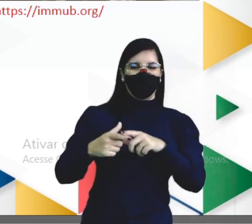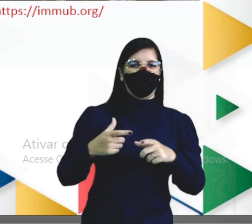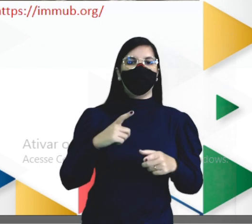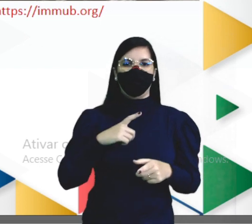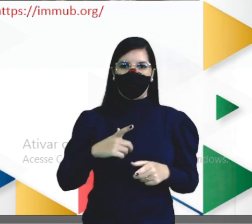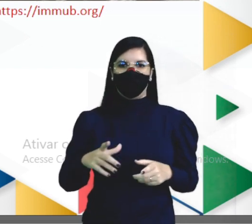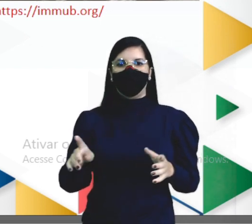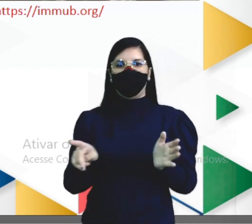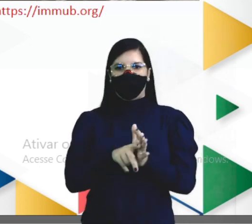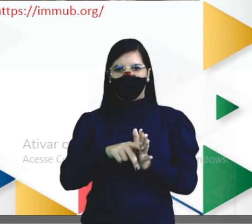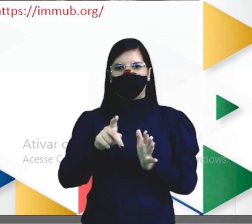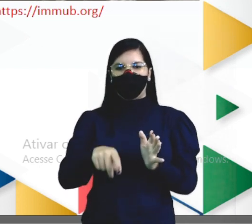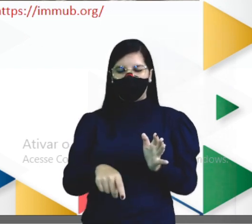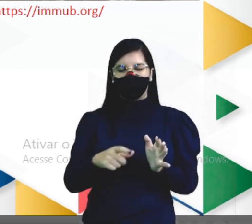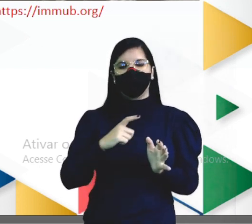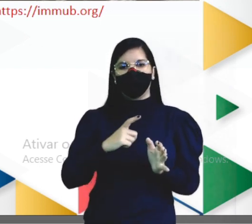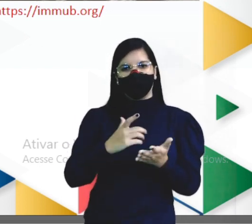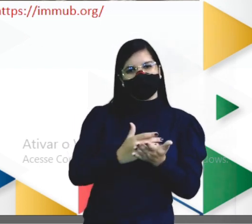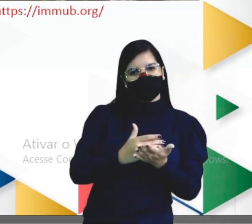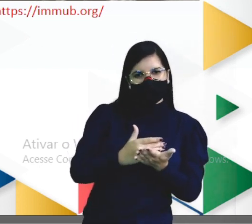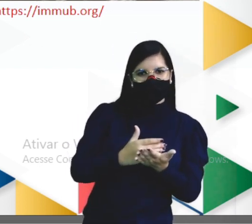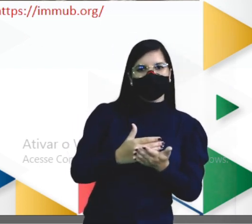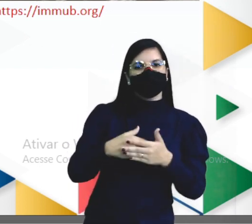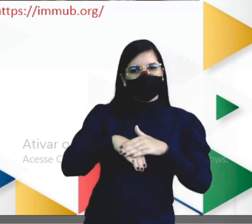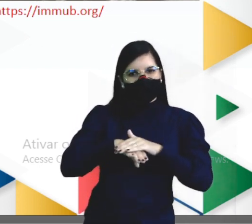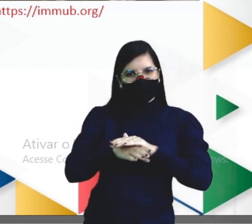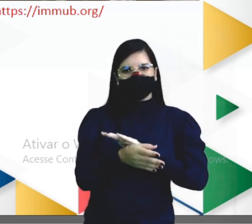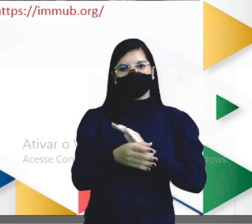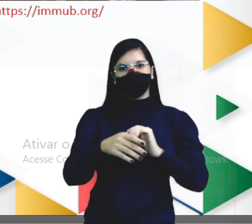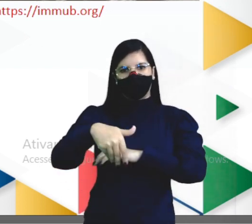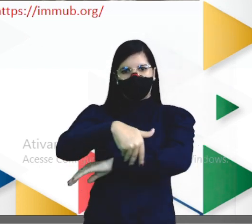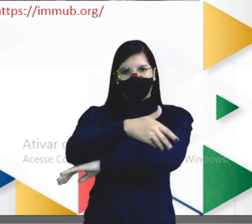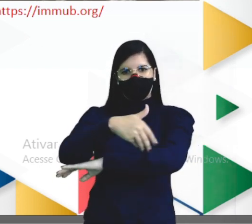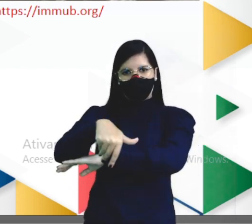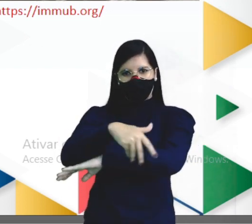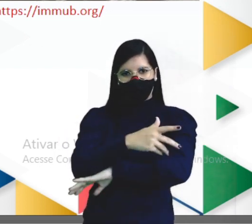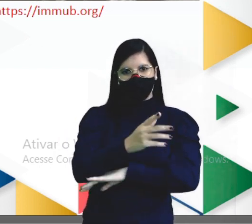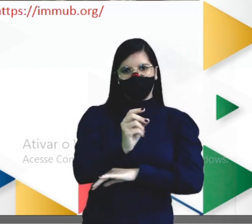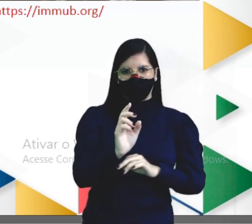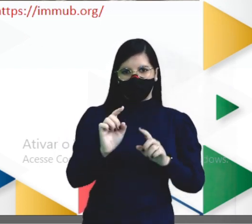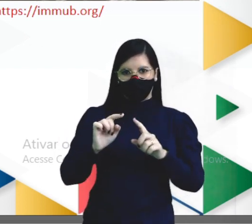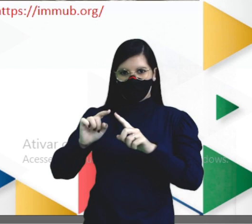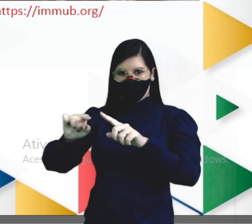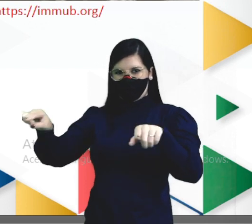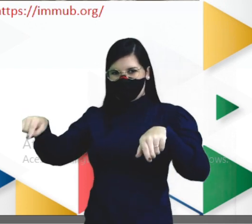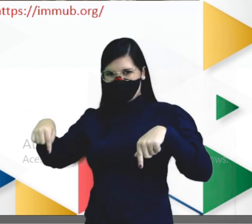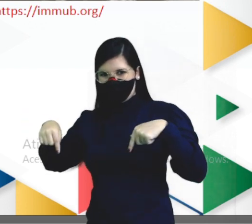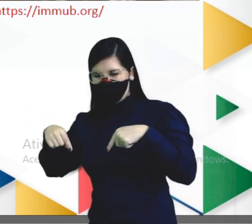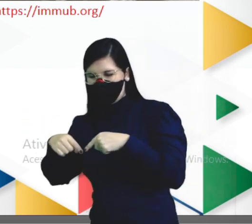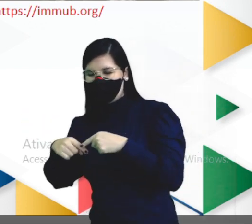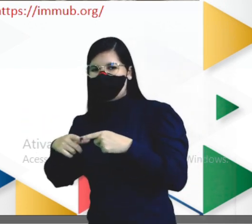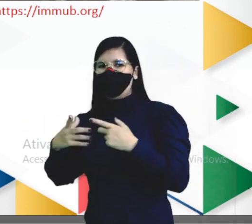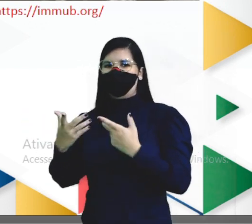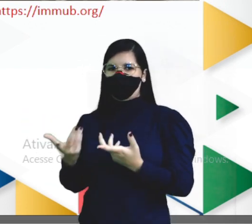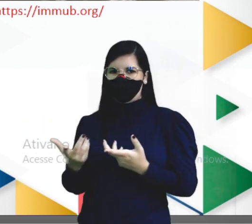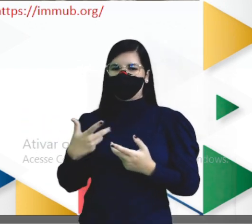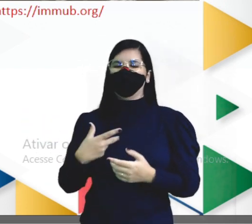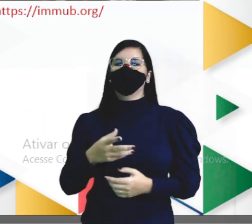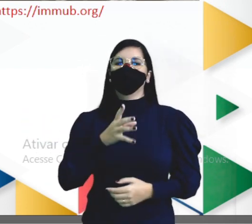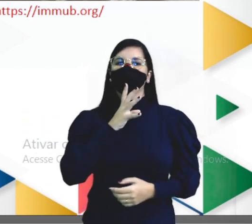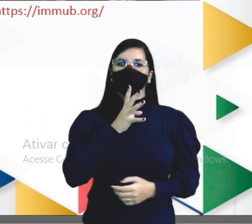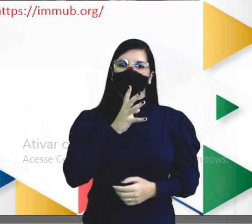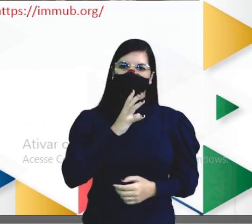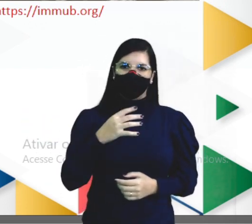escolas de samba, o sambódromo, as pessoas costumavam brincar ou nas ruas ou nos salões, né, nos bailes, né? Mas eles eram conhecidos por